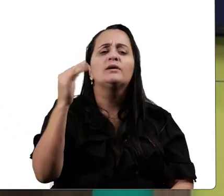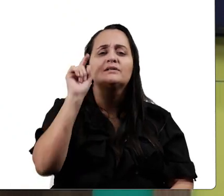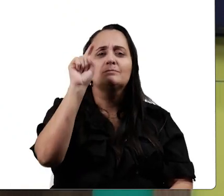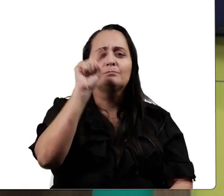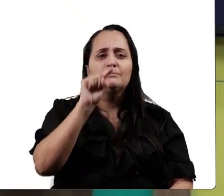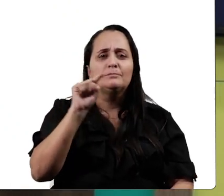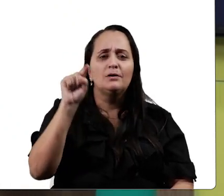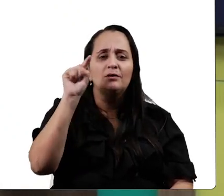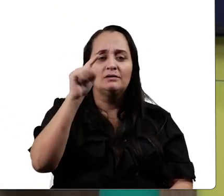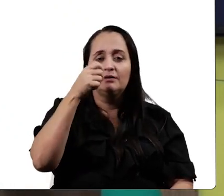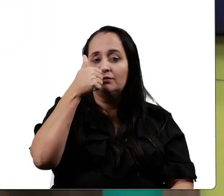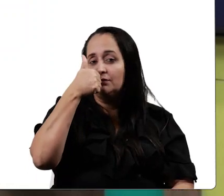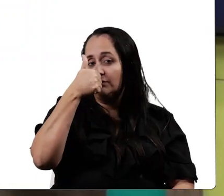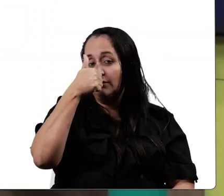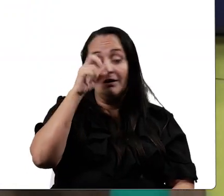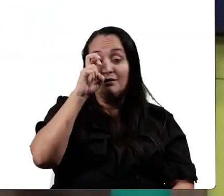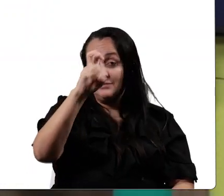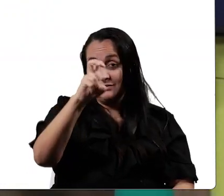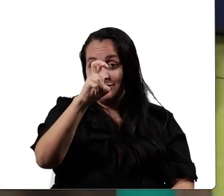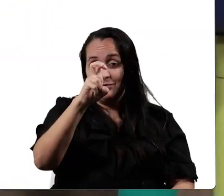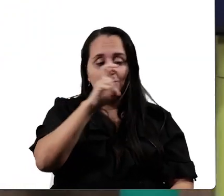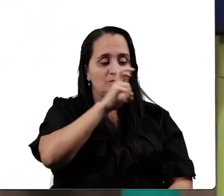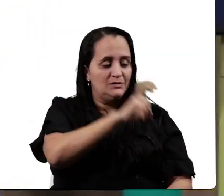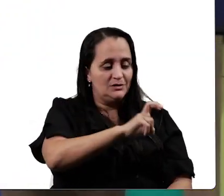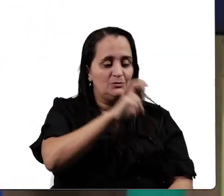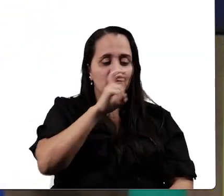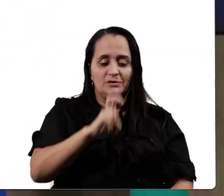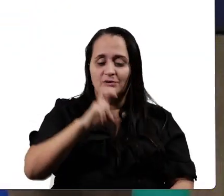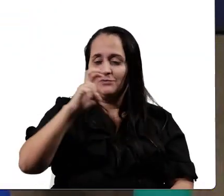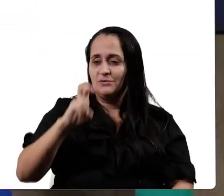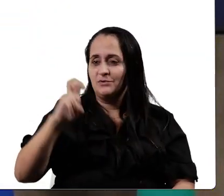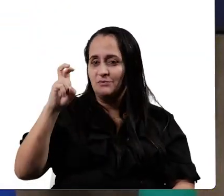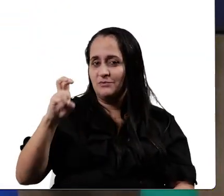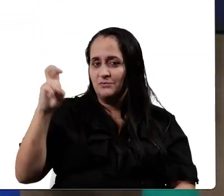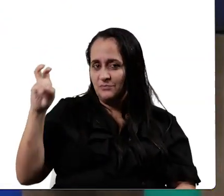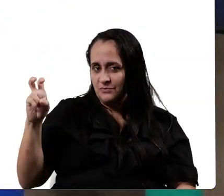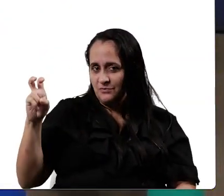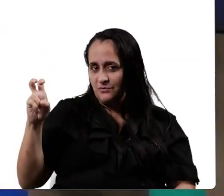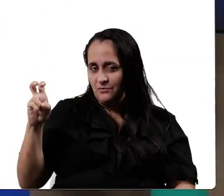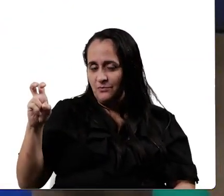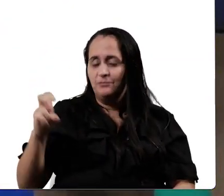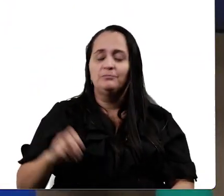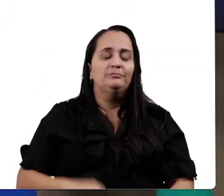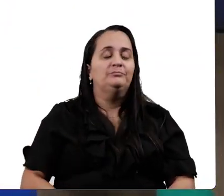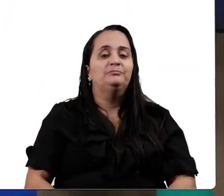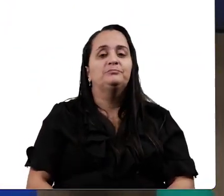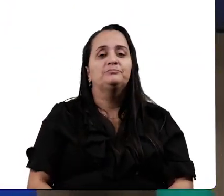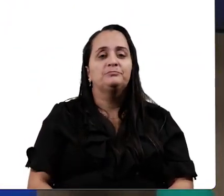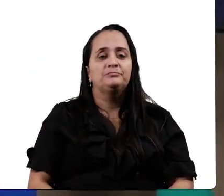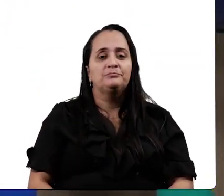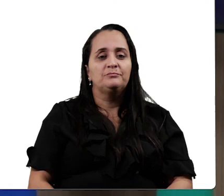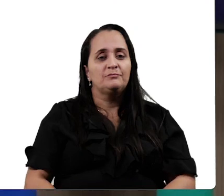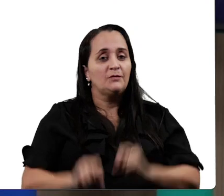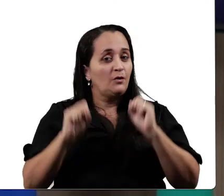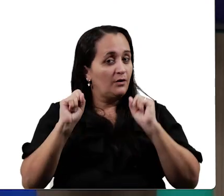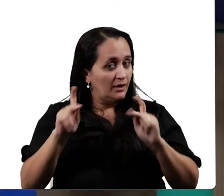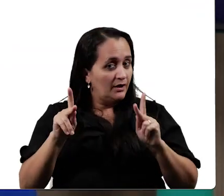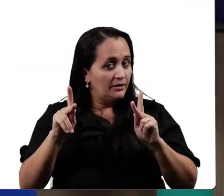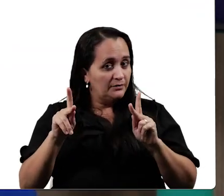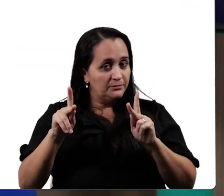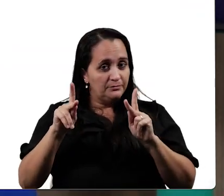4 5 então nós temos seis pacotinhos cada pacotinho cinco bolinhas